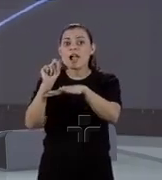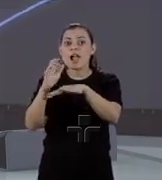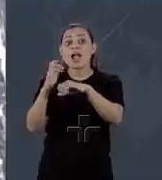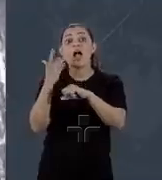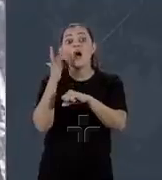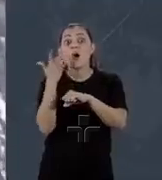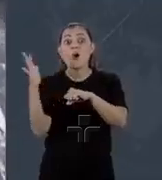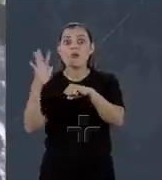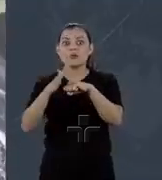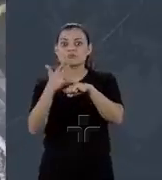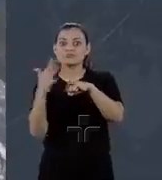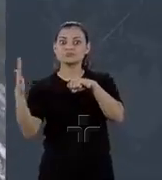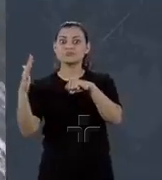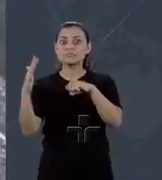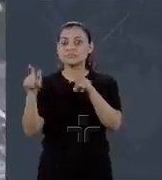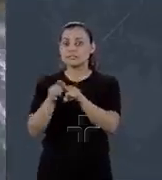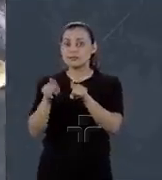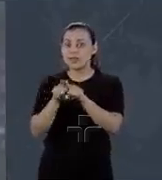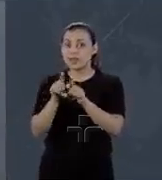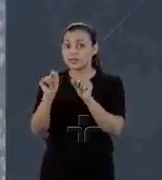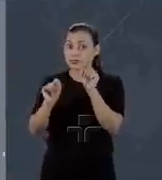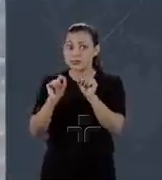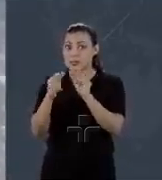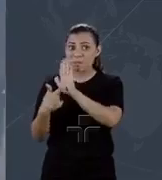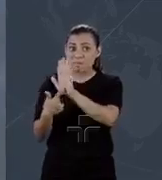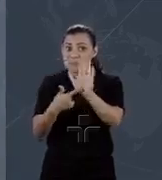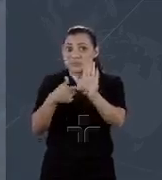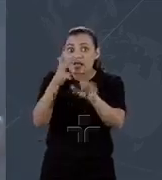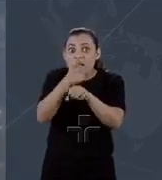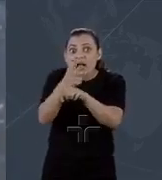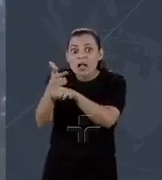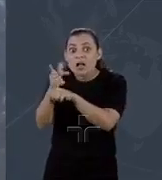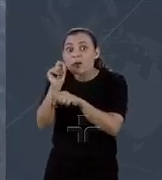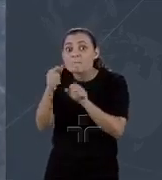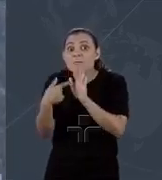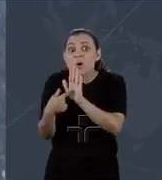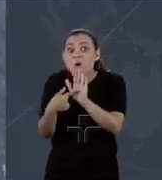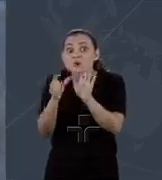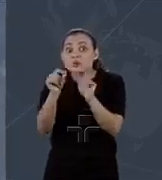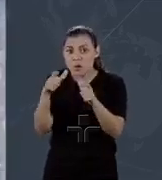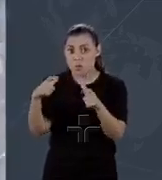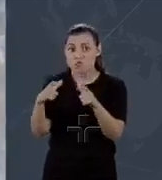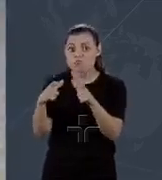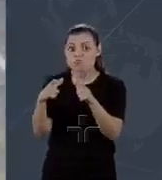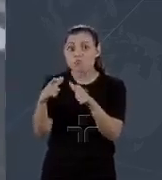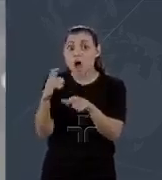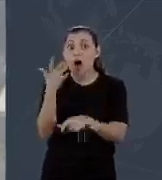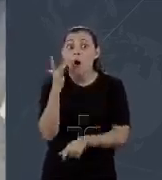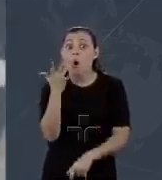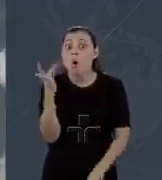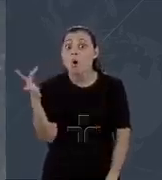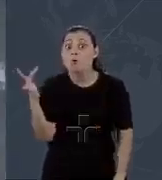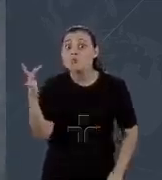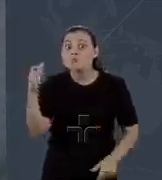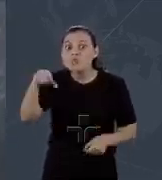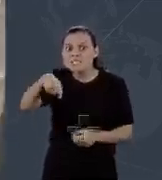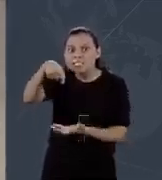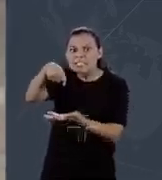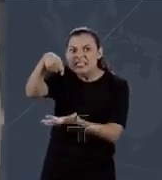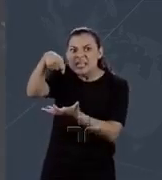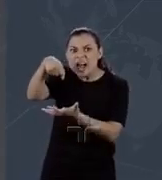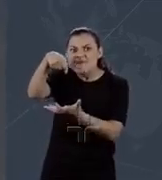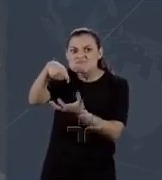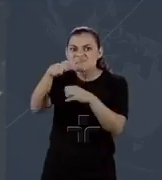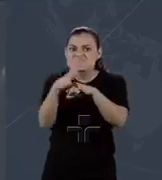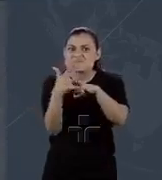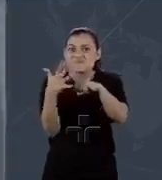céu. As imagens gravadas pelos funcionários mostram as barras de ouro e os sacos de diamantes